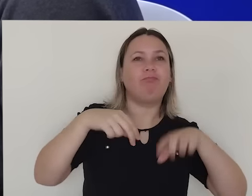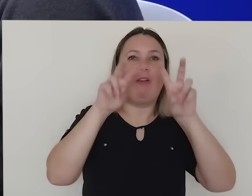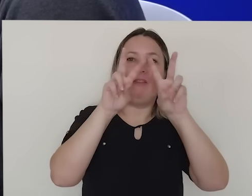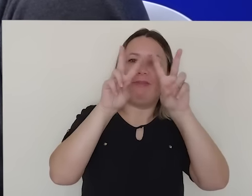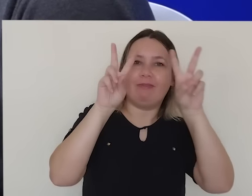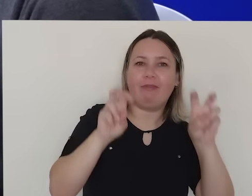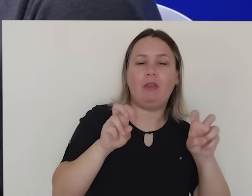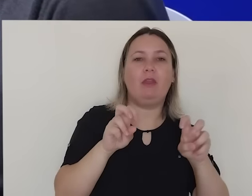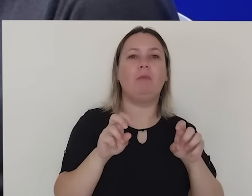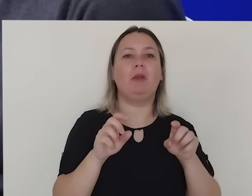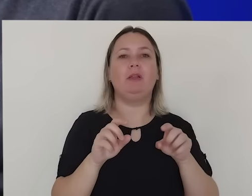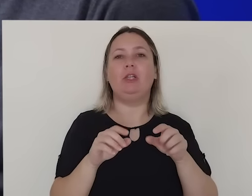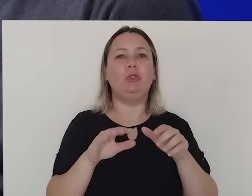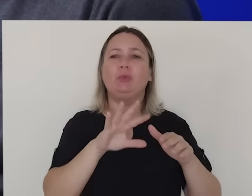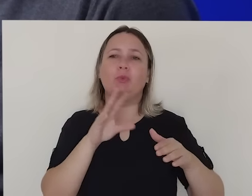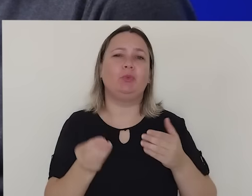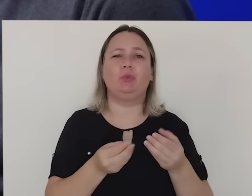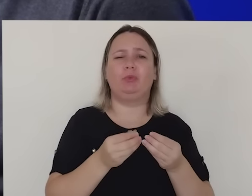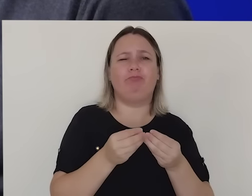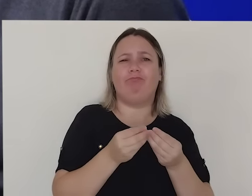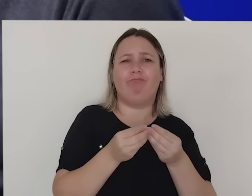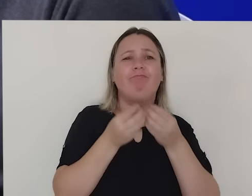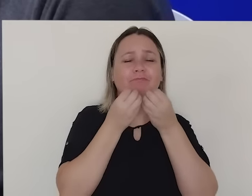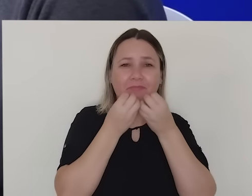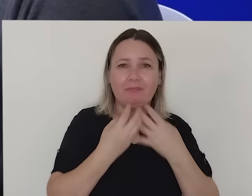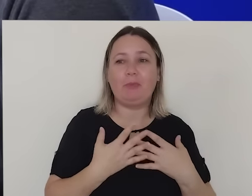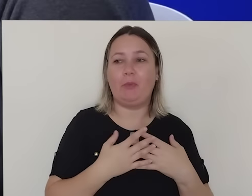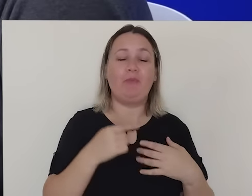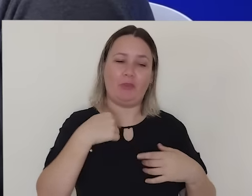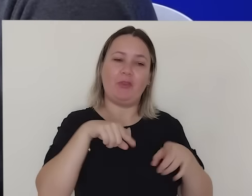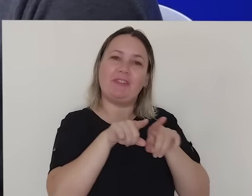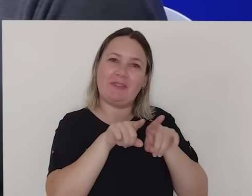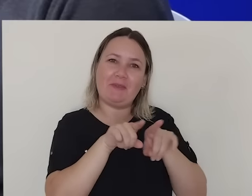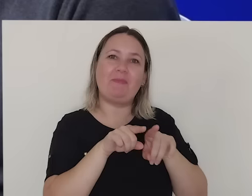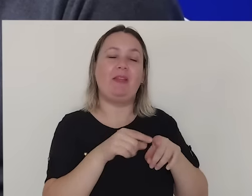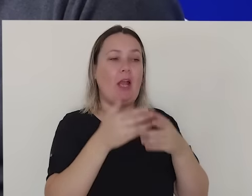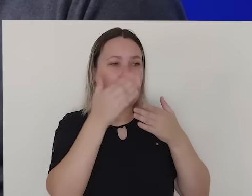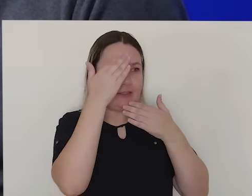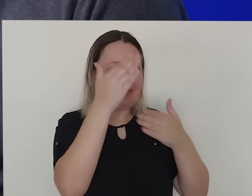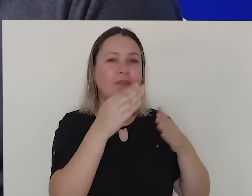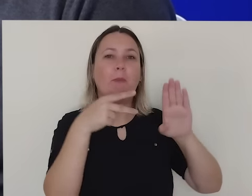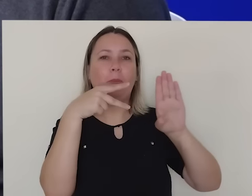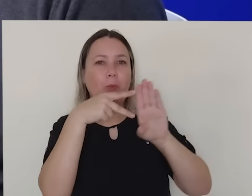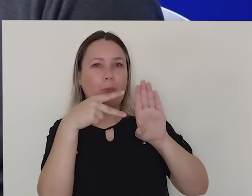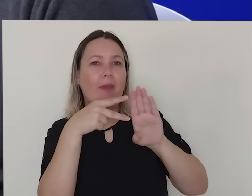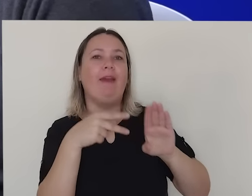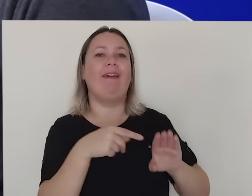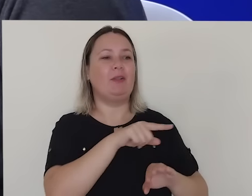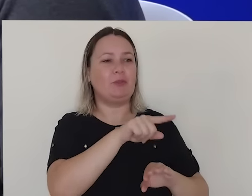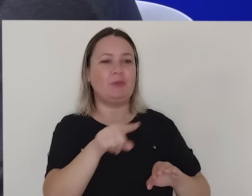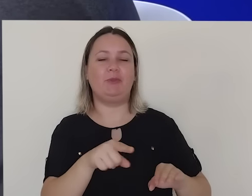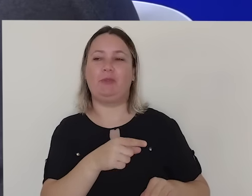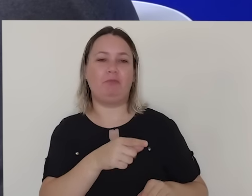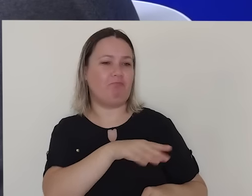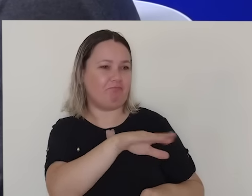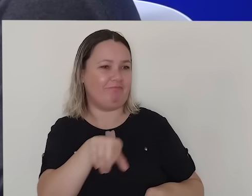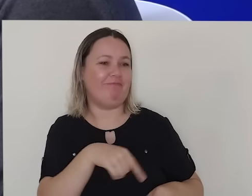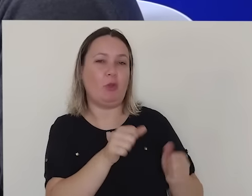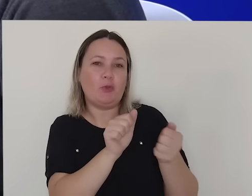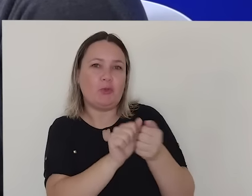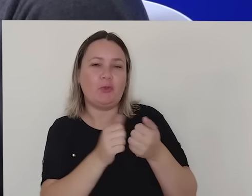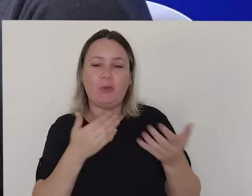além do produto que a biid hoje tá muito focada em carro então agradec a Porto Belo Sheila e os meus colegas de mesa aqui também para fazer boas